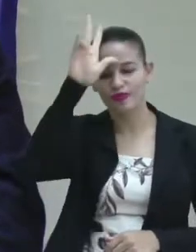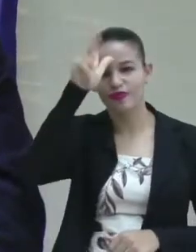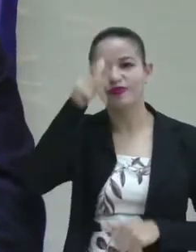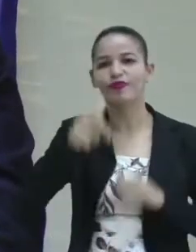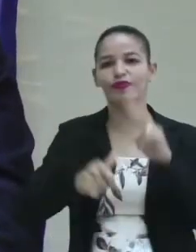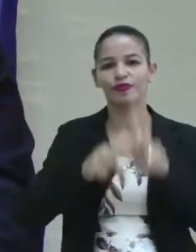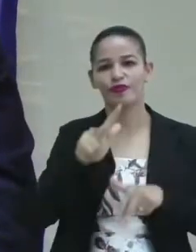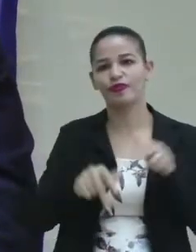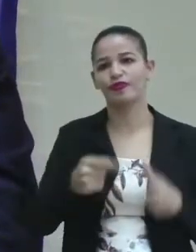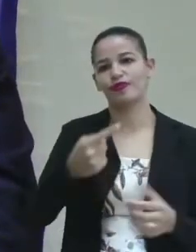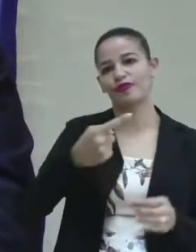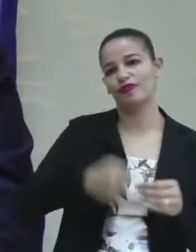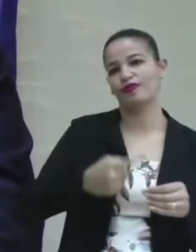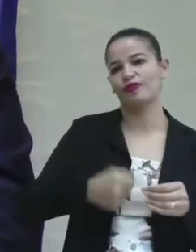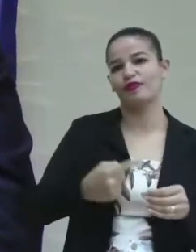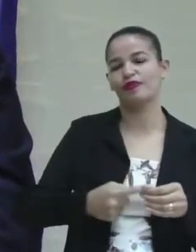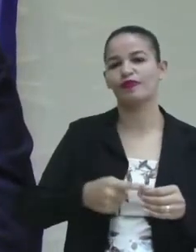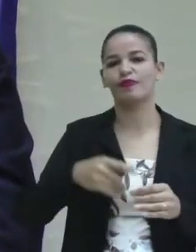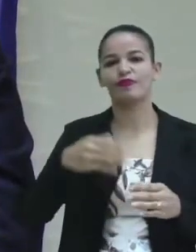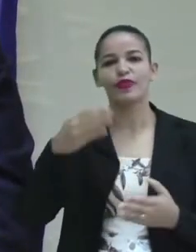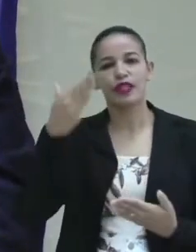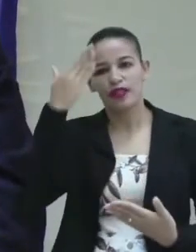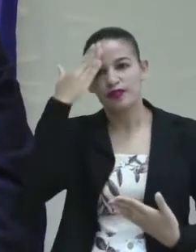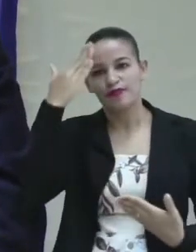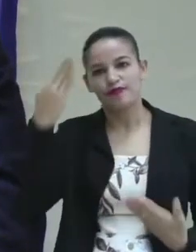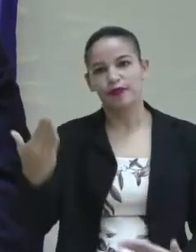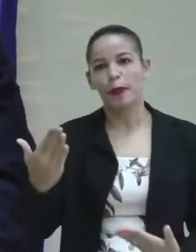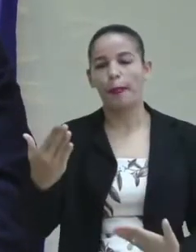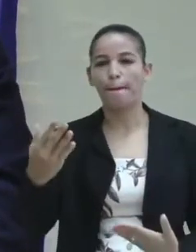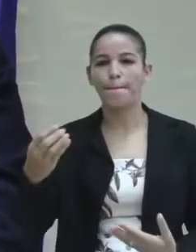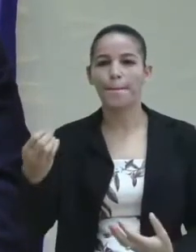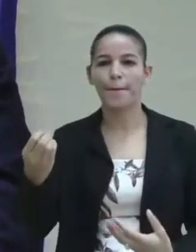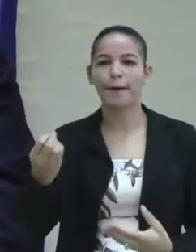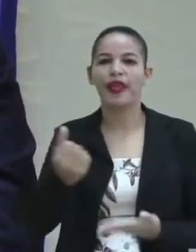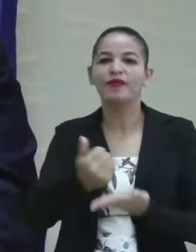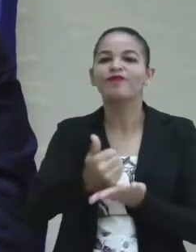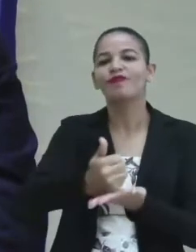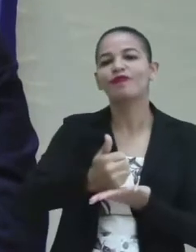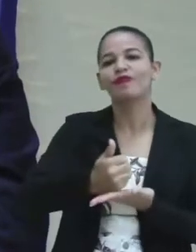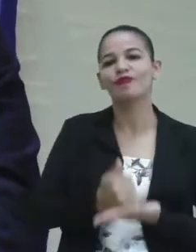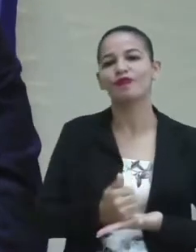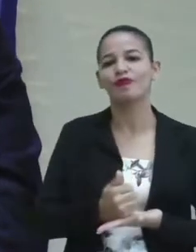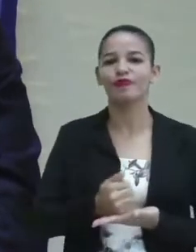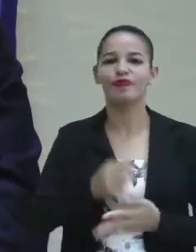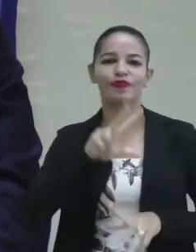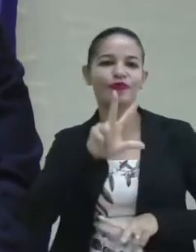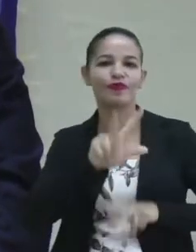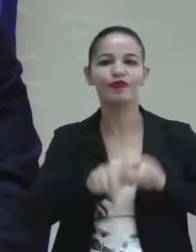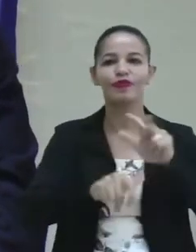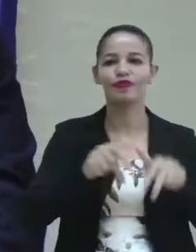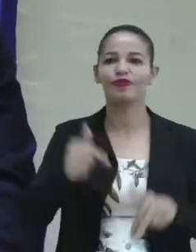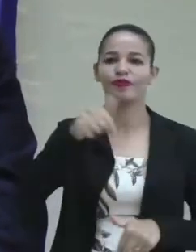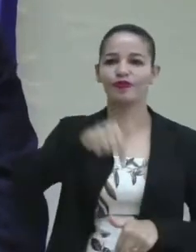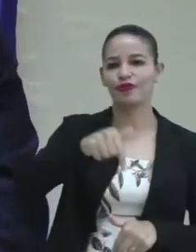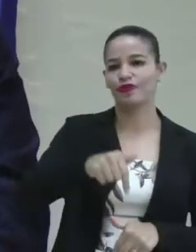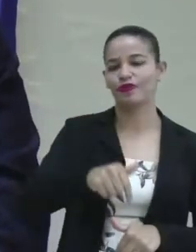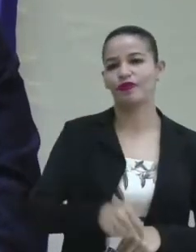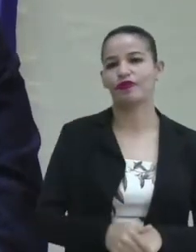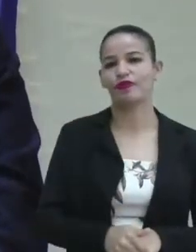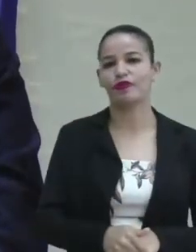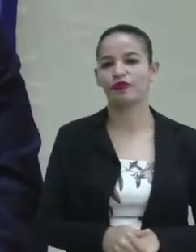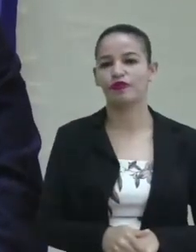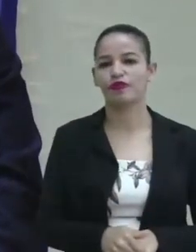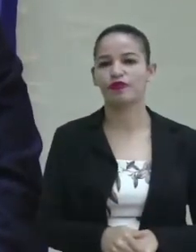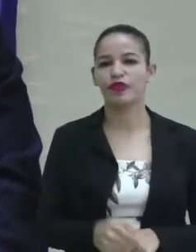Então, agradecer pelo bem que vocês fizeram ao nosso município, por esse vínculo que continua